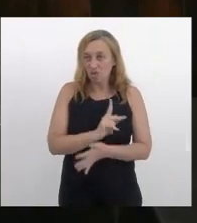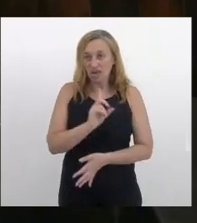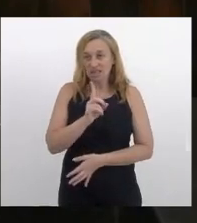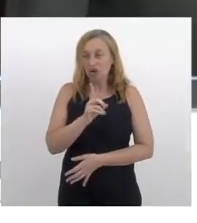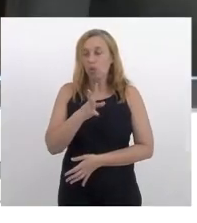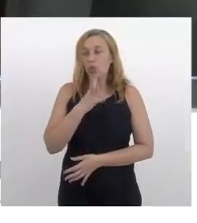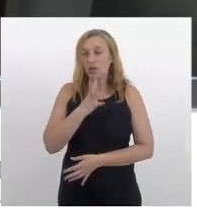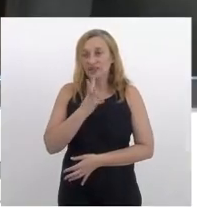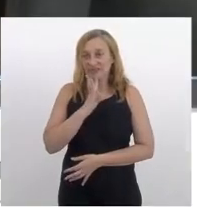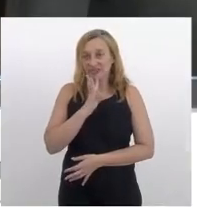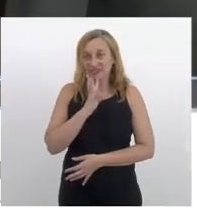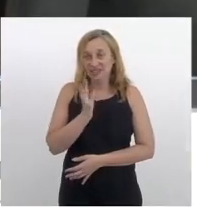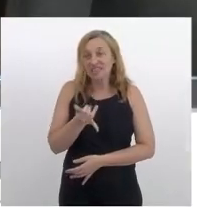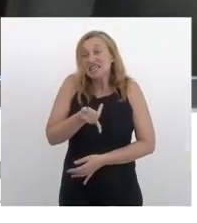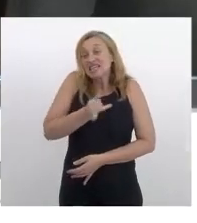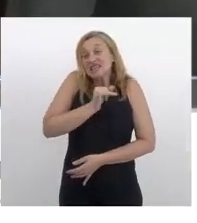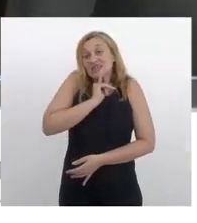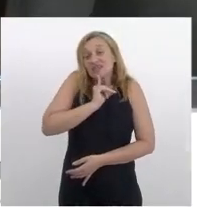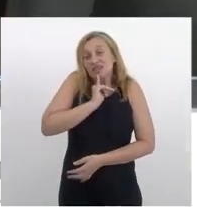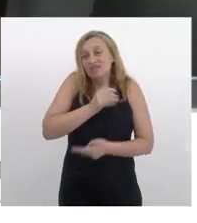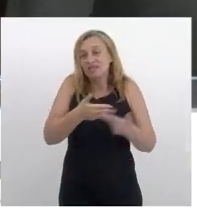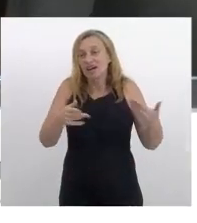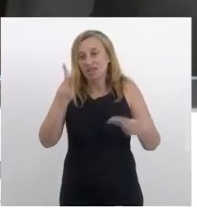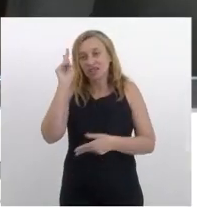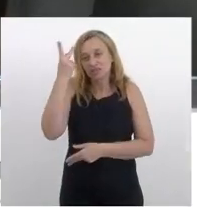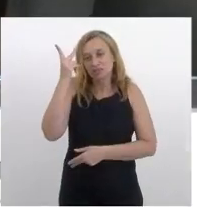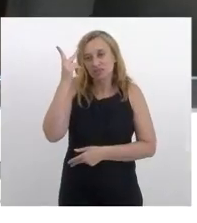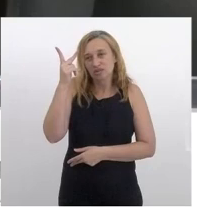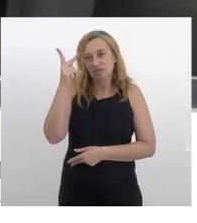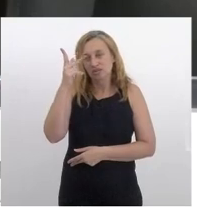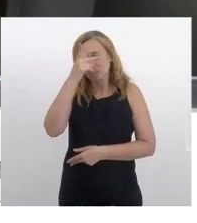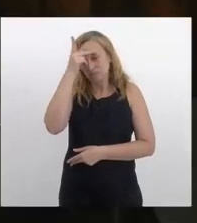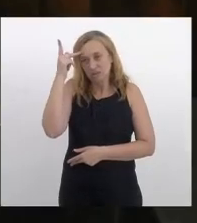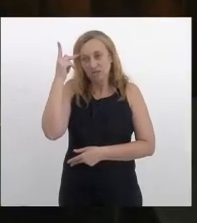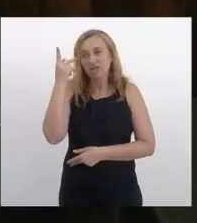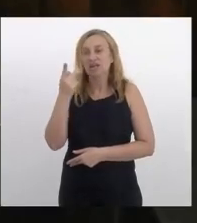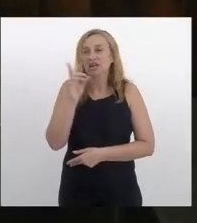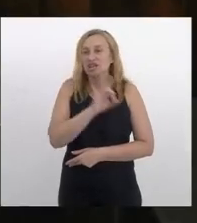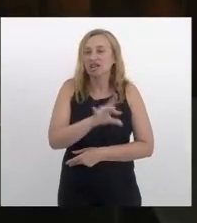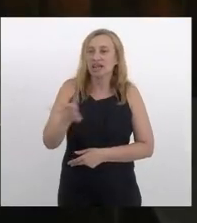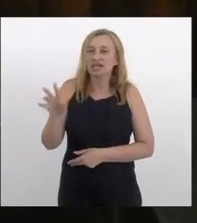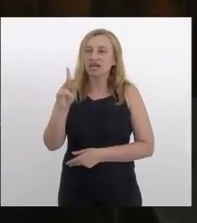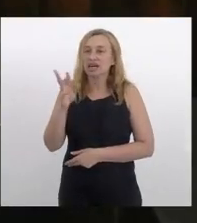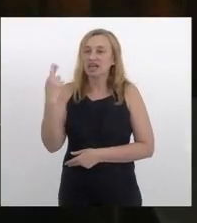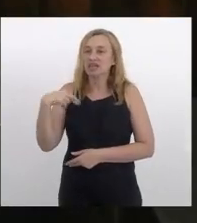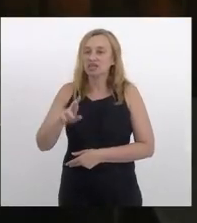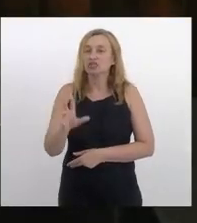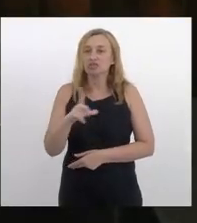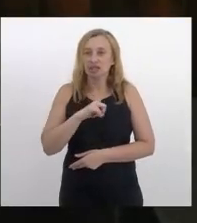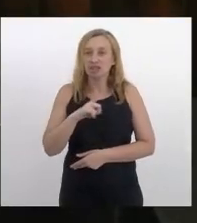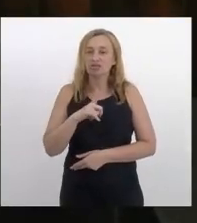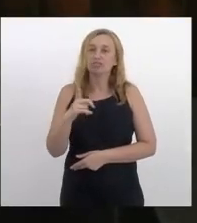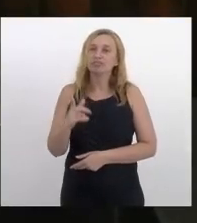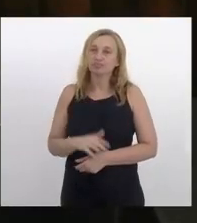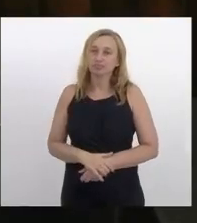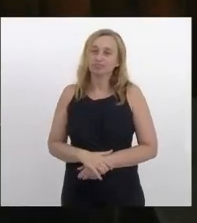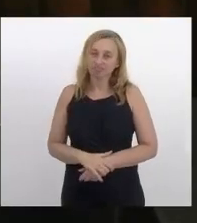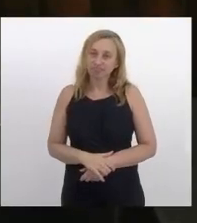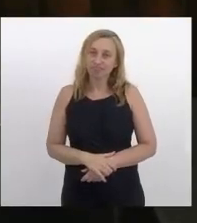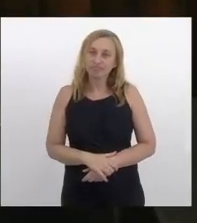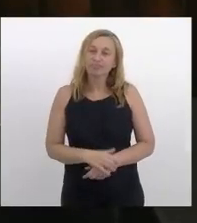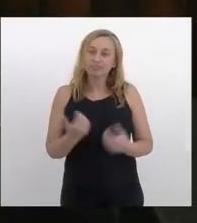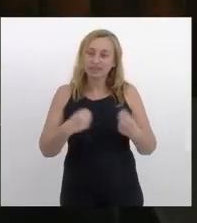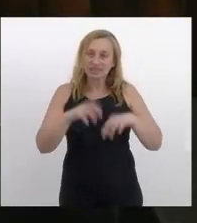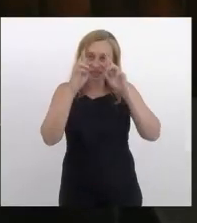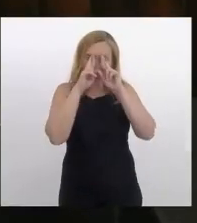intolerantes desconhecem a história de cada religião. E cada religião tem uma história. E é isso que tem que